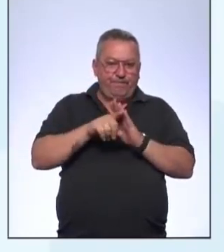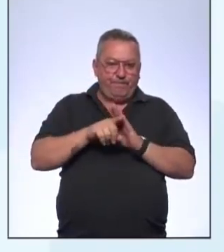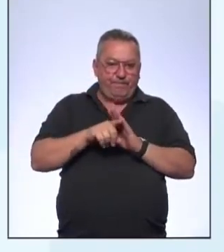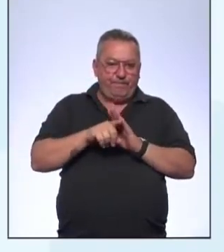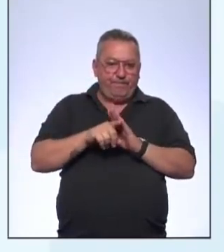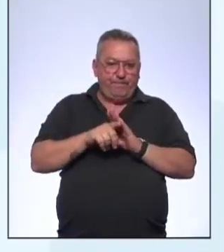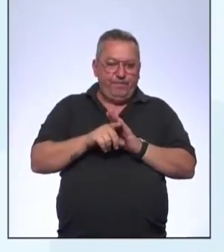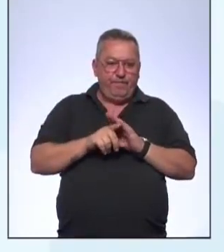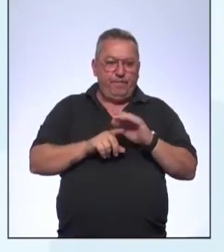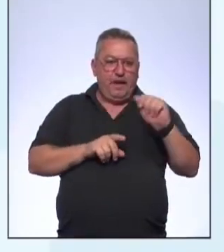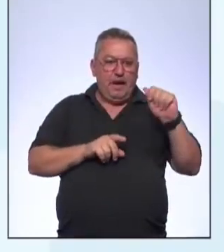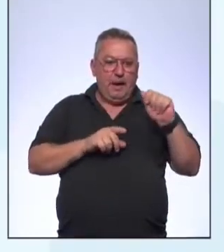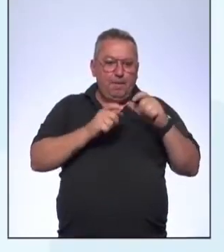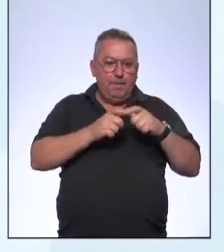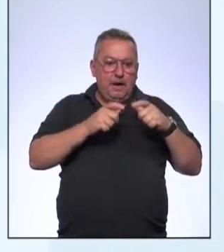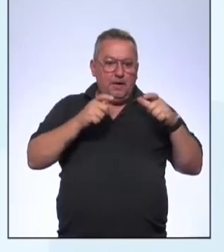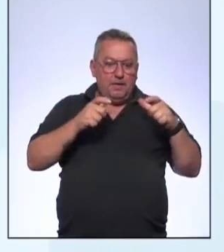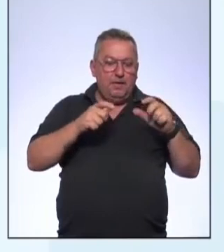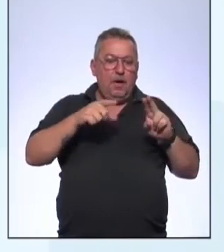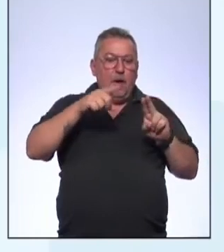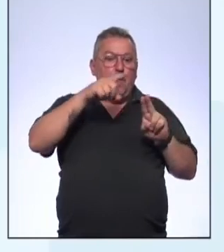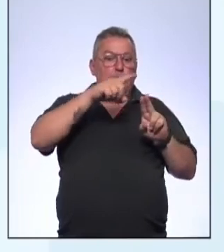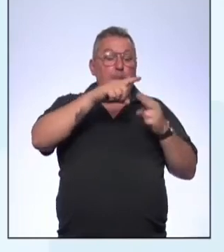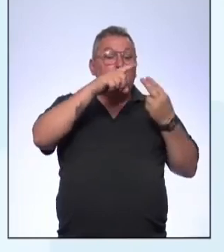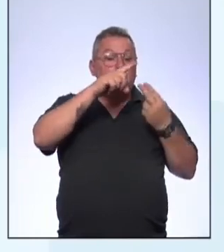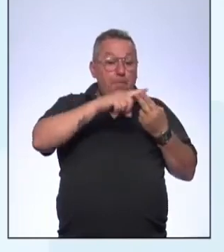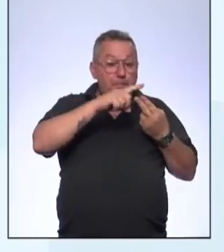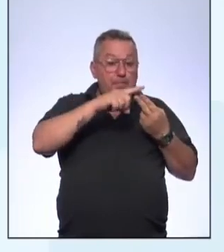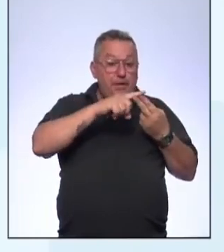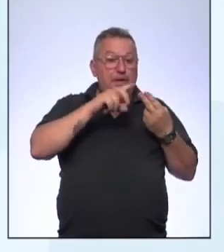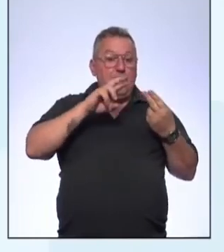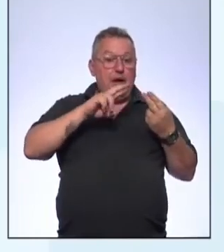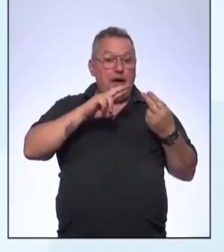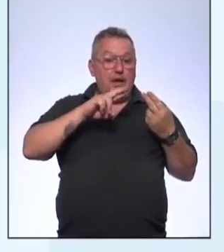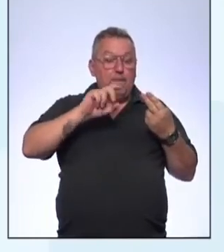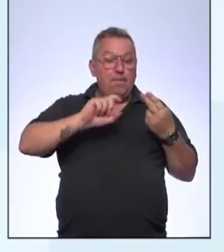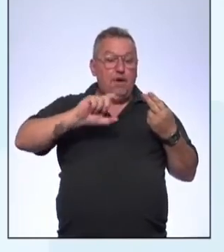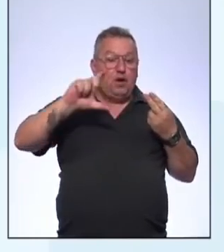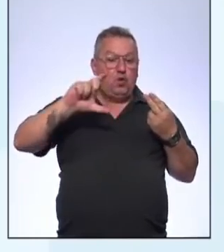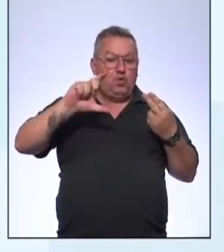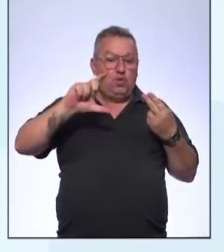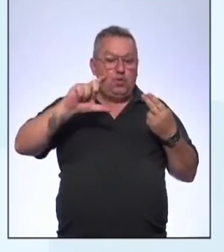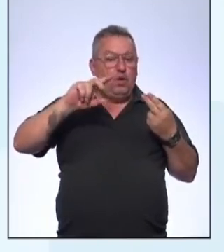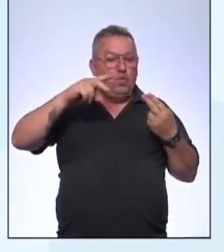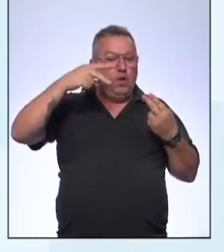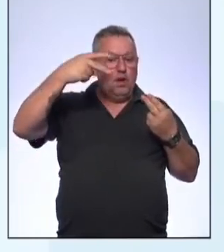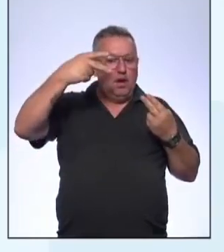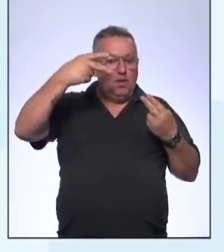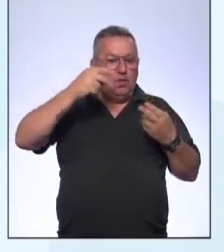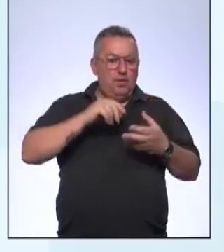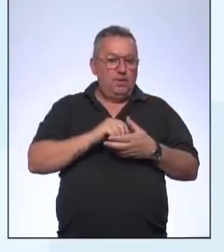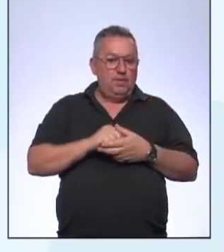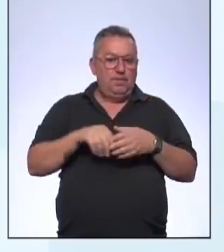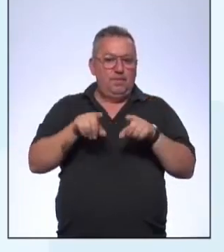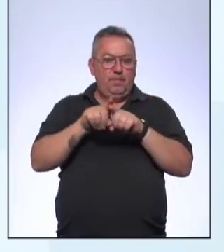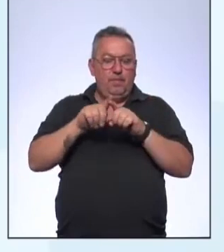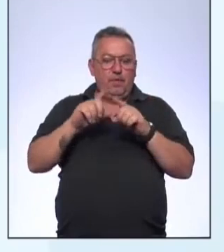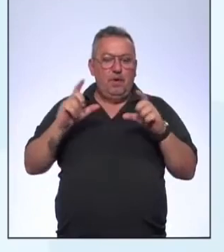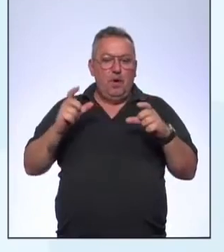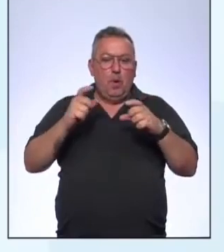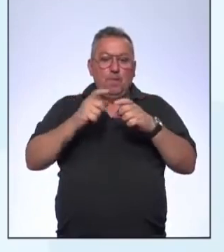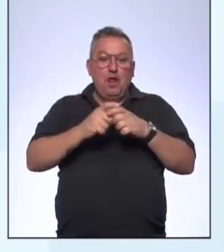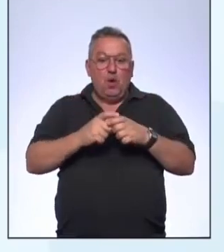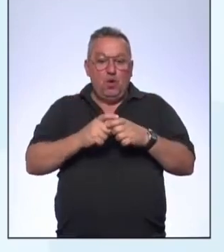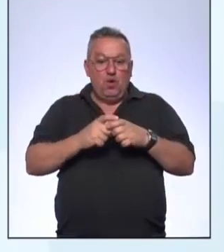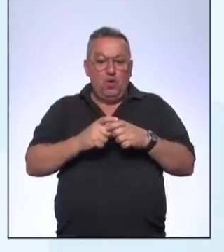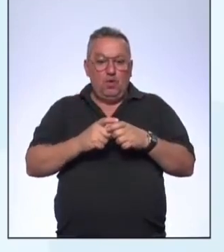área maior é o πr maiúsculo. Inclusive, coloquei esse R maiúsculo aí ao quadrado. E aí eu tenho a área do